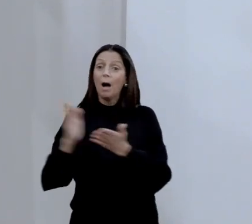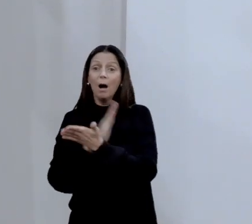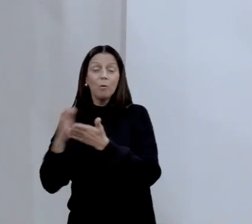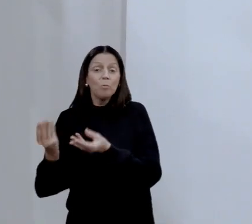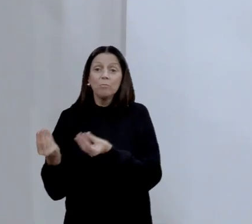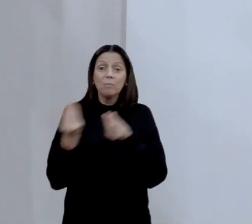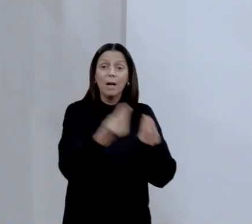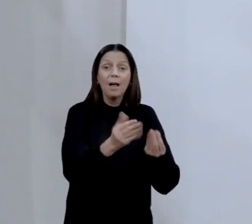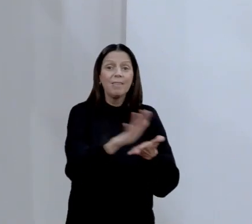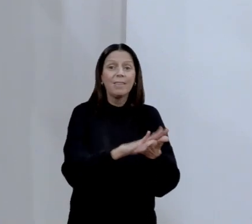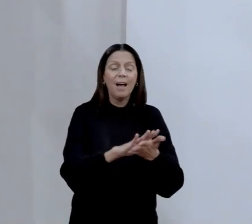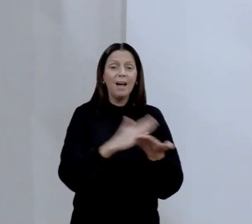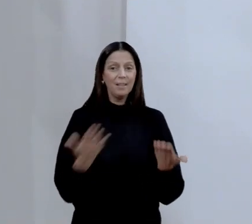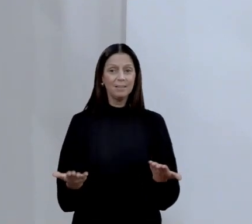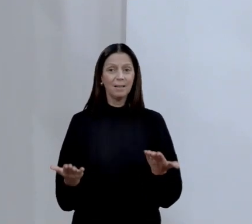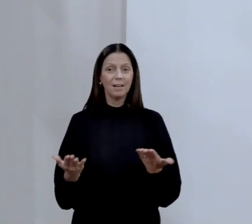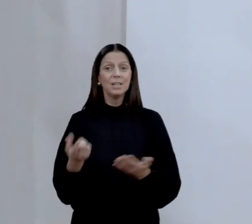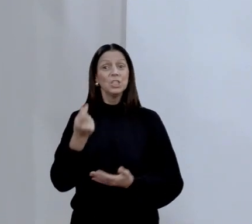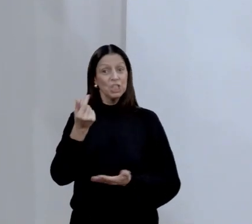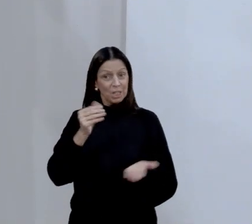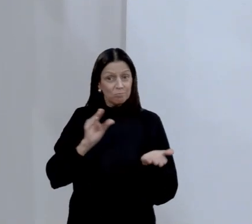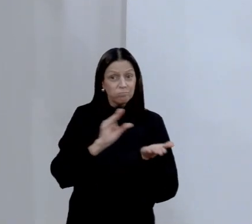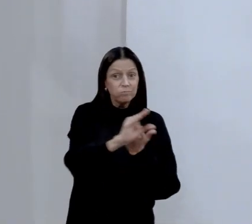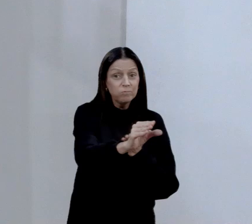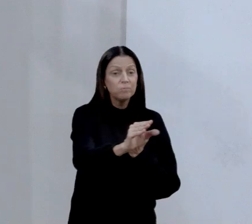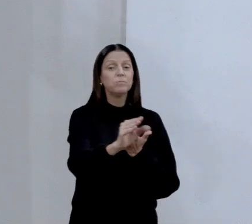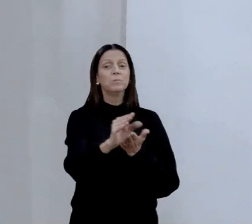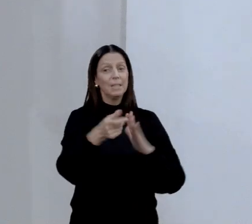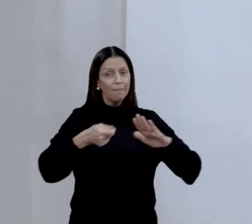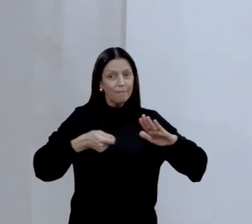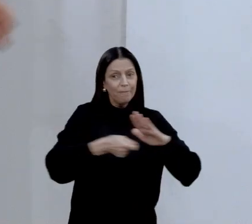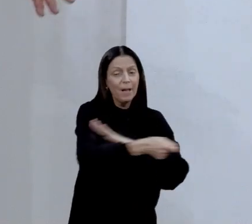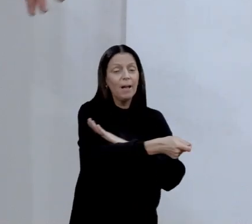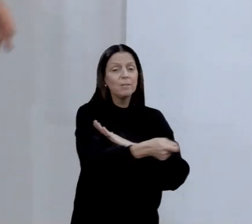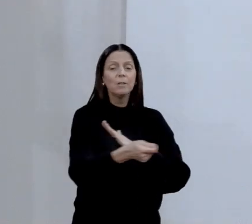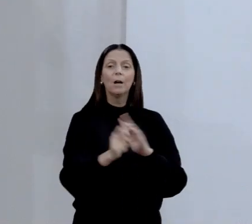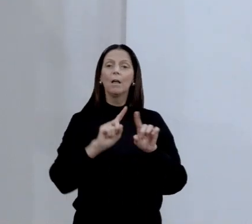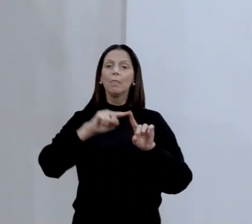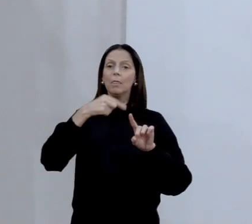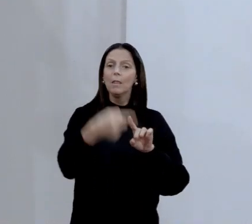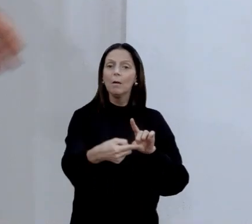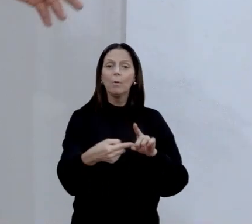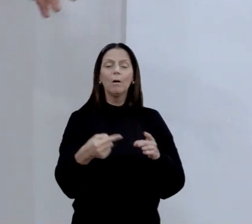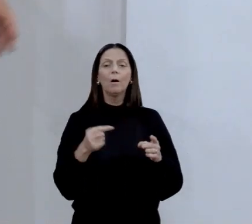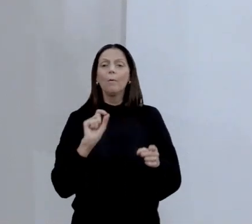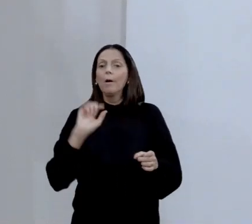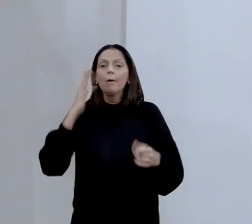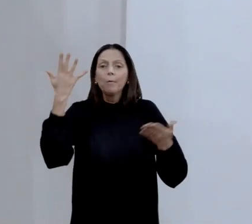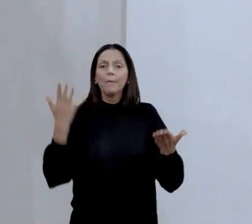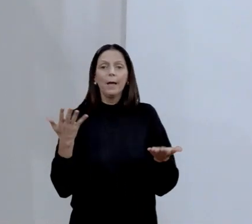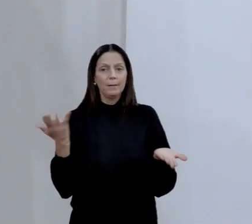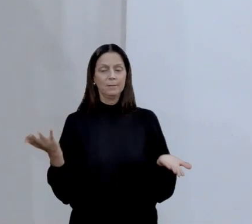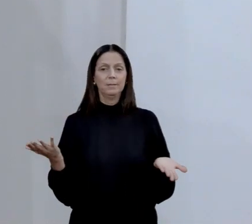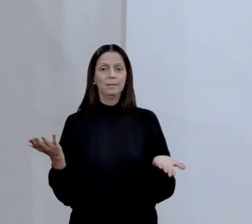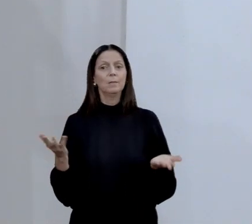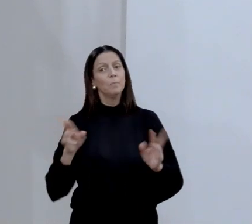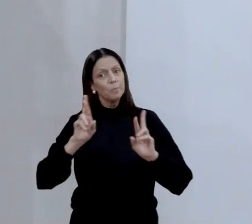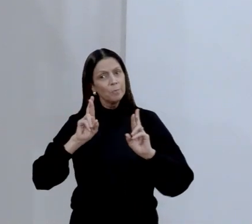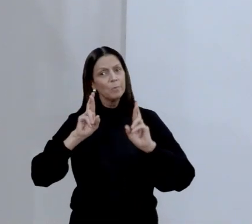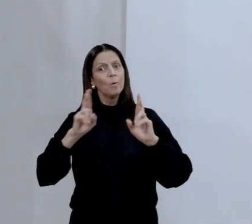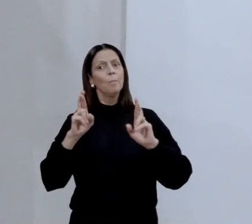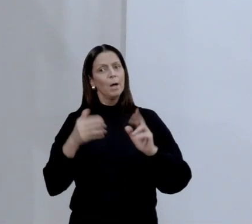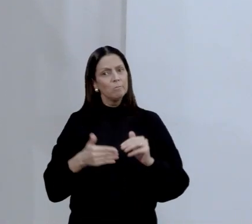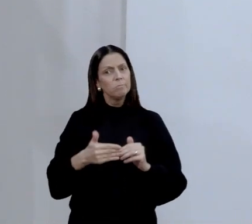e aqueles que trazem, colocam recursos aqui, infelizmente ainda tem toda essa situação ainda para ser encarada. Então a gente espera que essa página, esse cenário